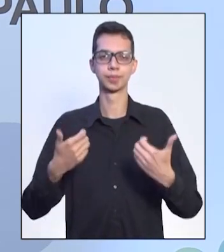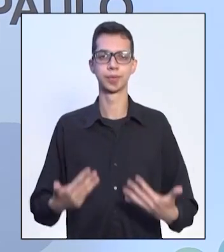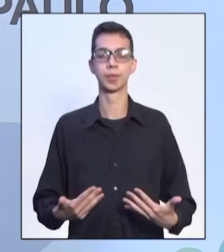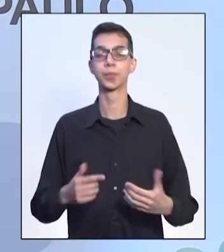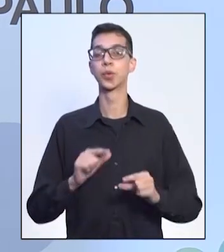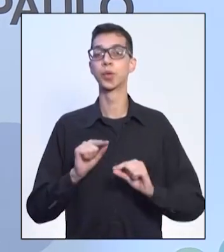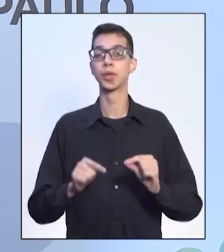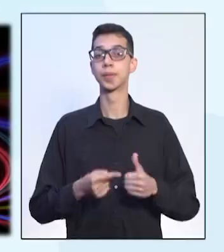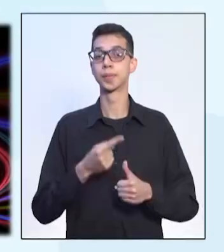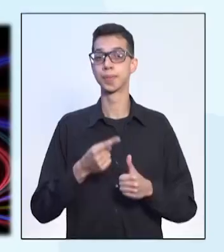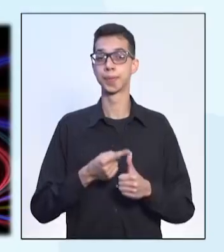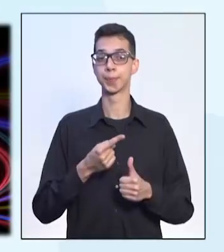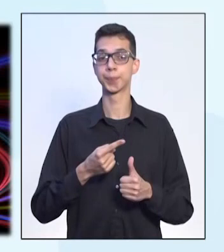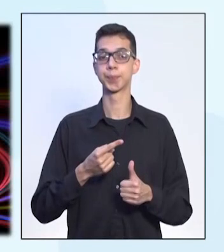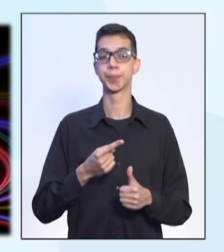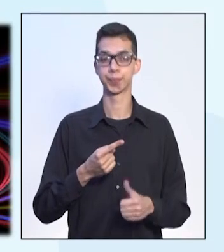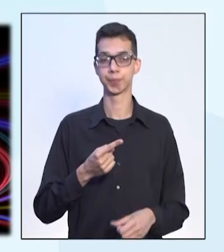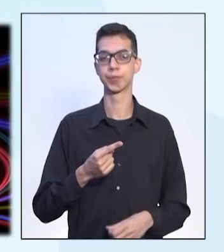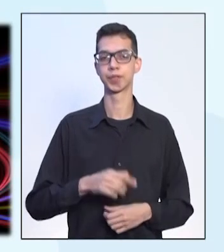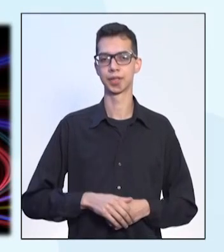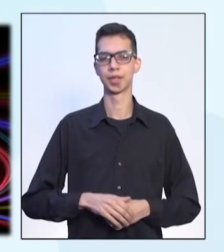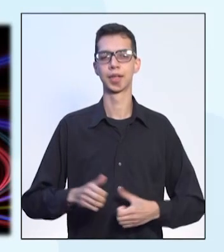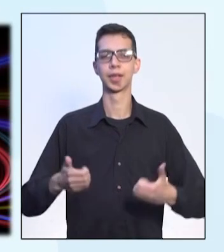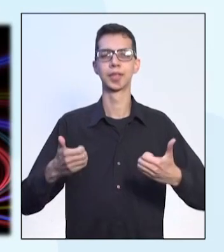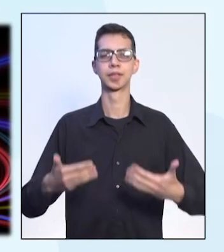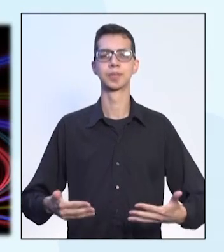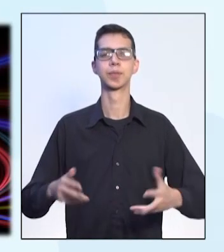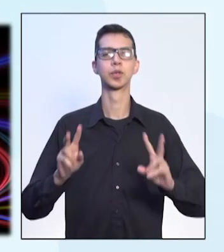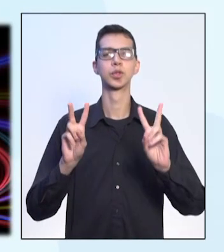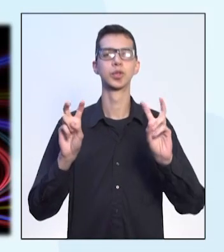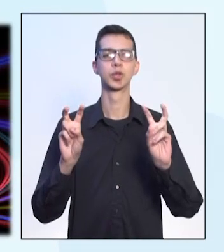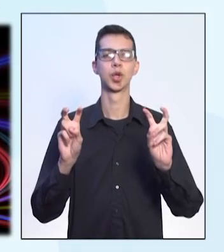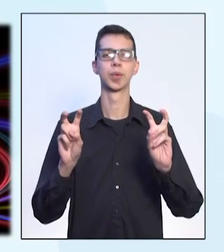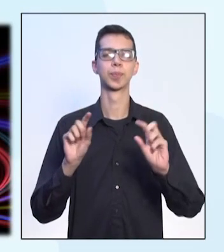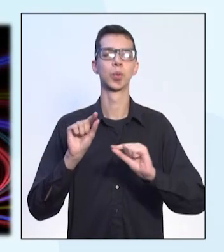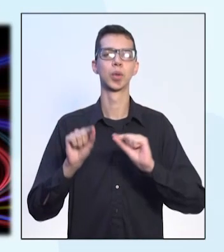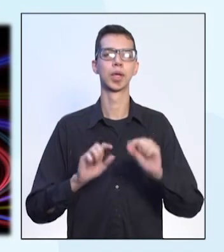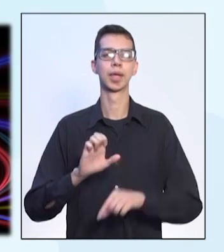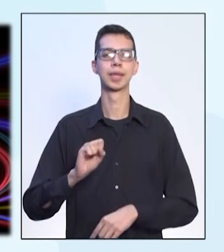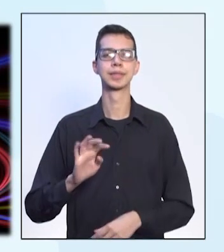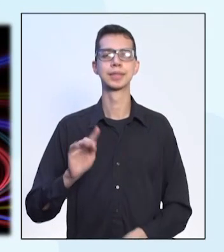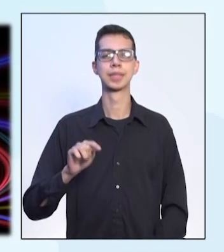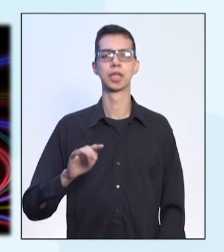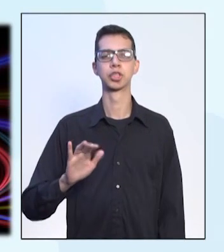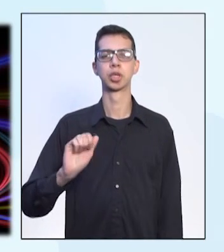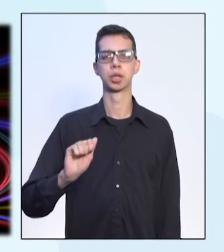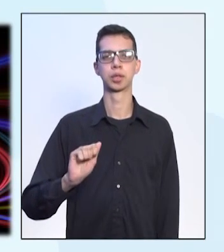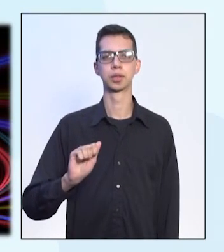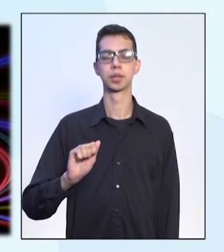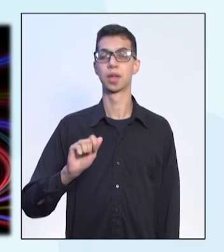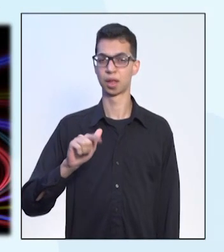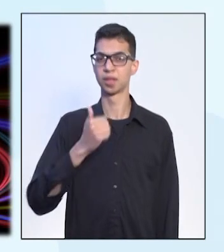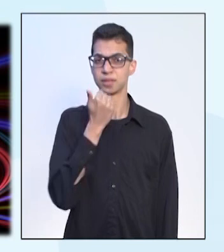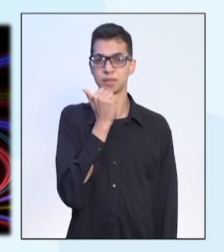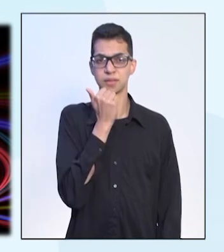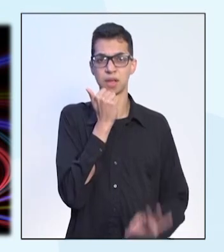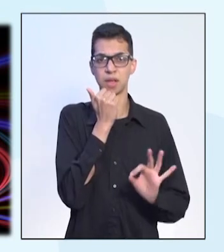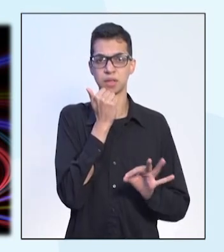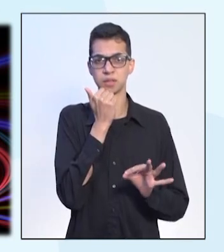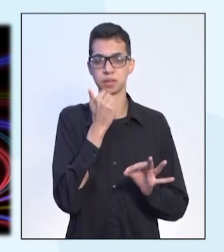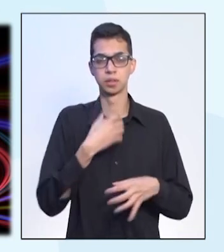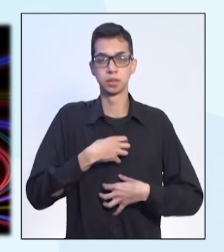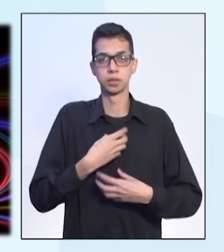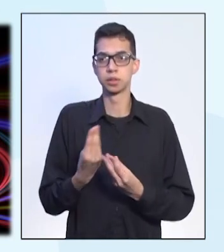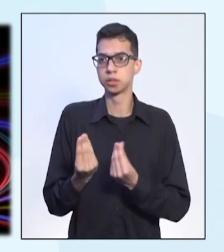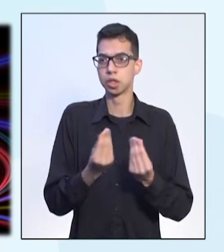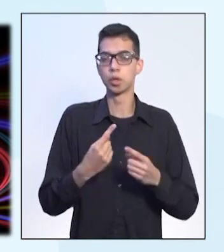do Baumgarten, que traz essa ideia da estética como ciência do sensível. É uma ciência, porque é um campo de conhecimento,